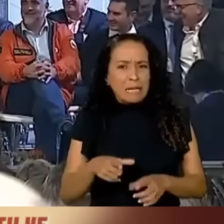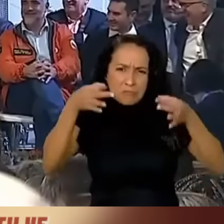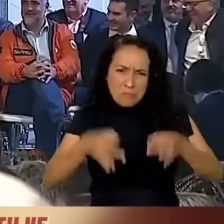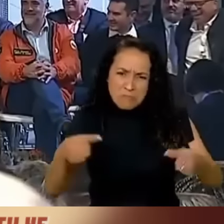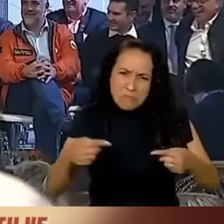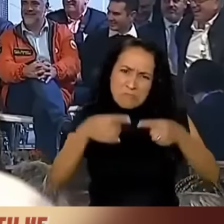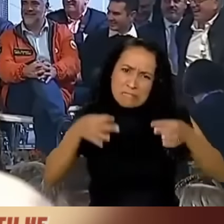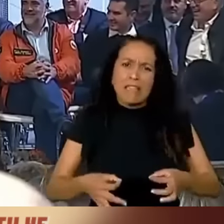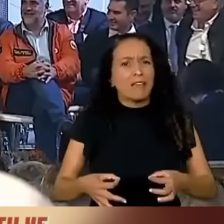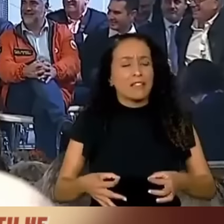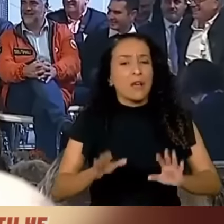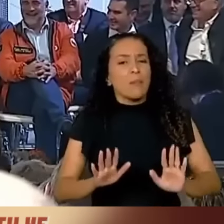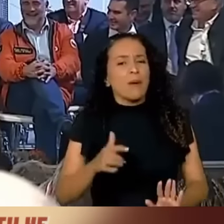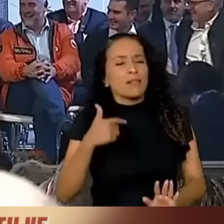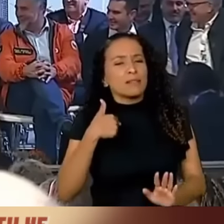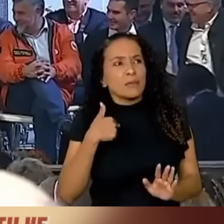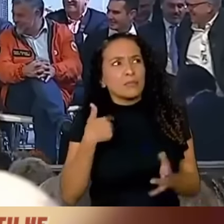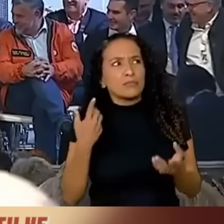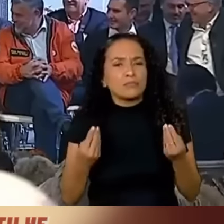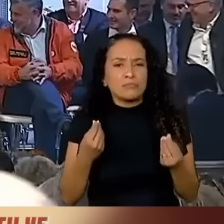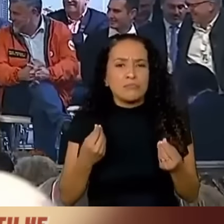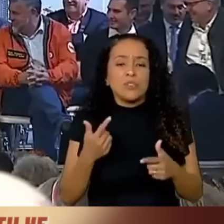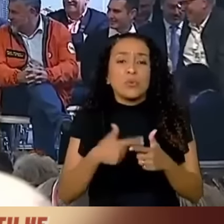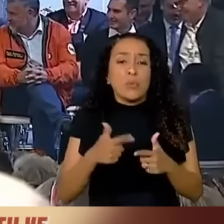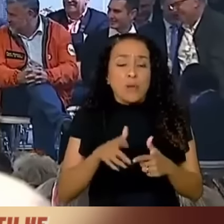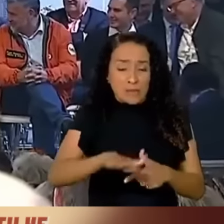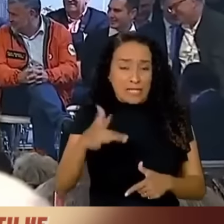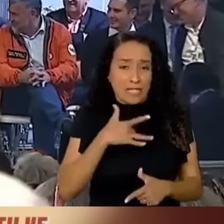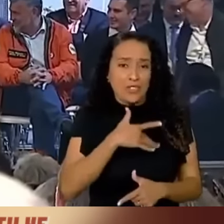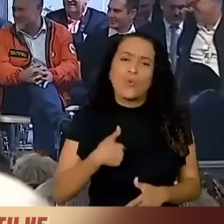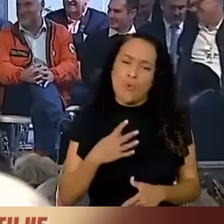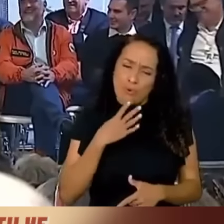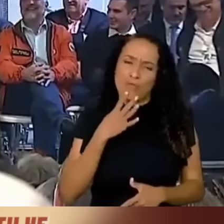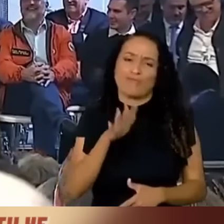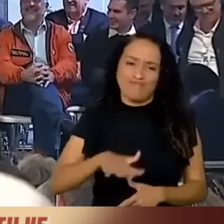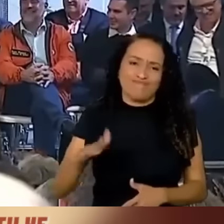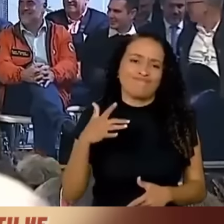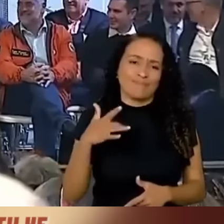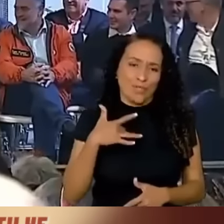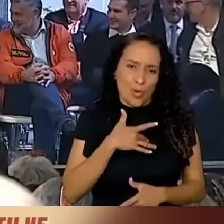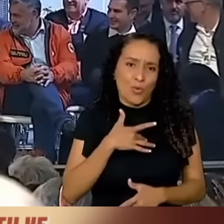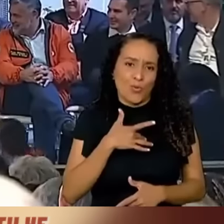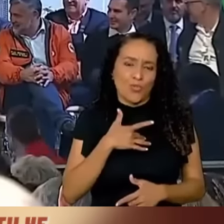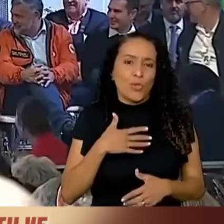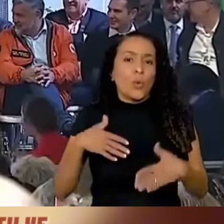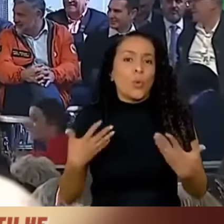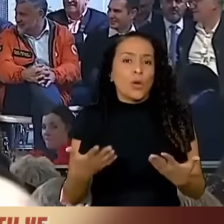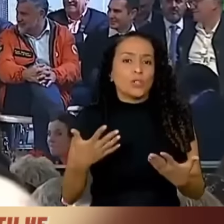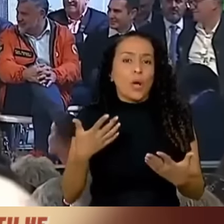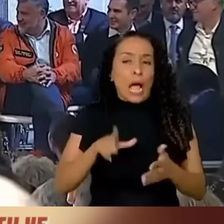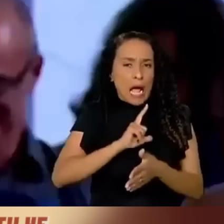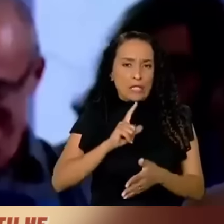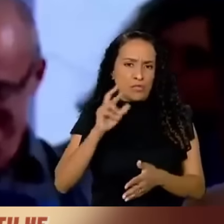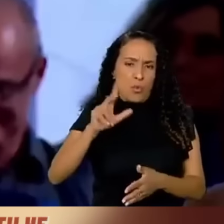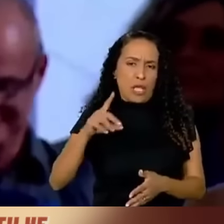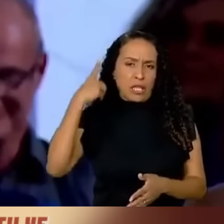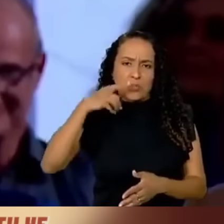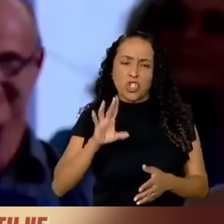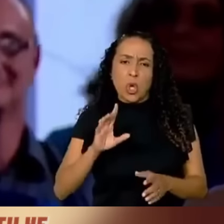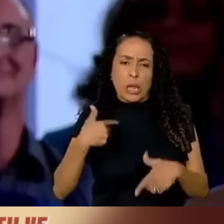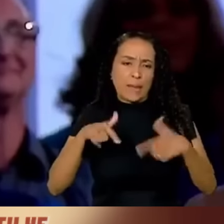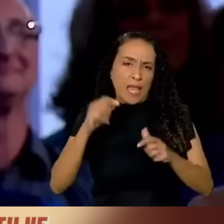afiada. Mas o problema da saúde é que eu conheço a saúde, sabe, quando eu não era deputado, que eu era apenas um